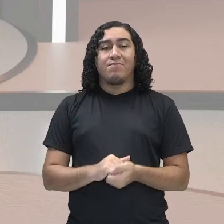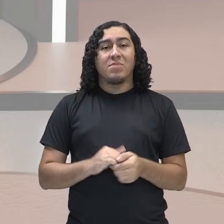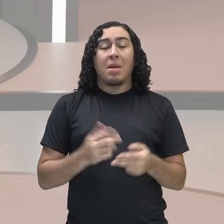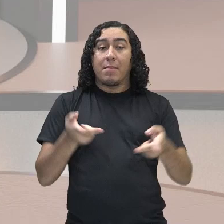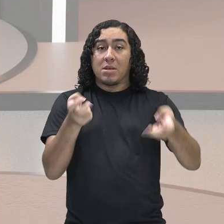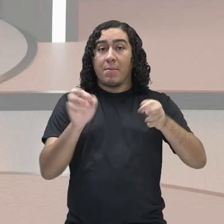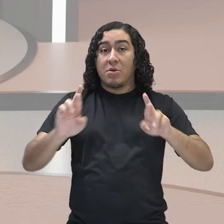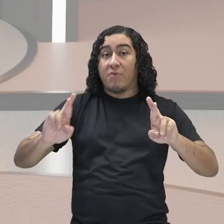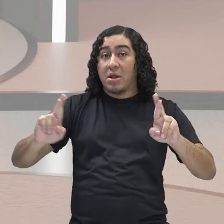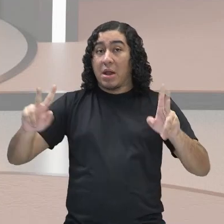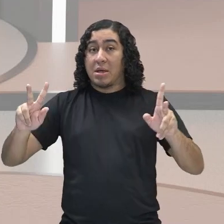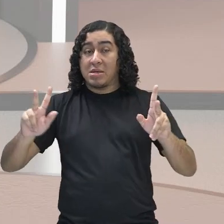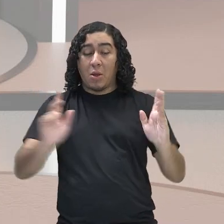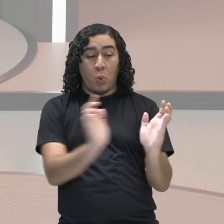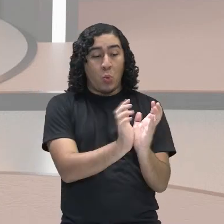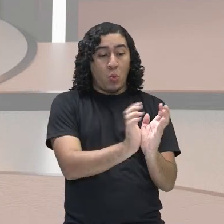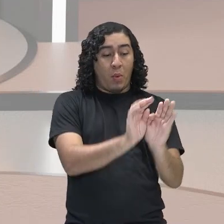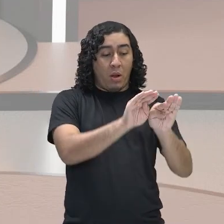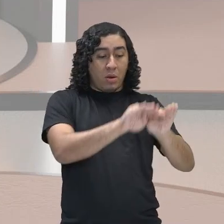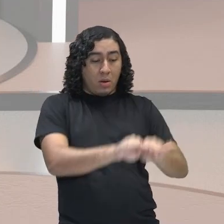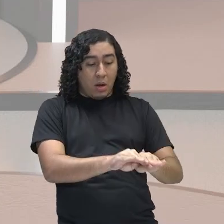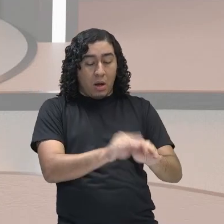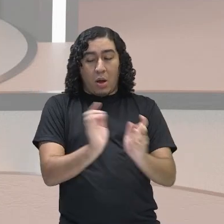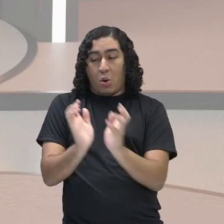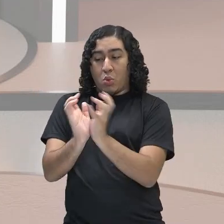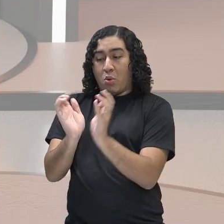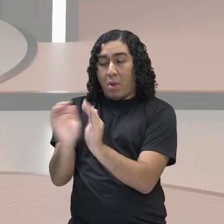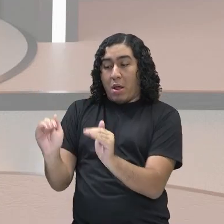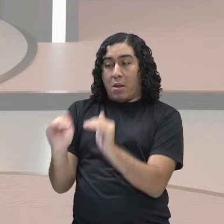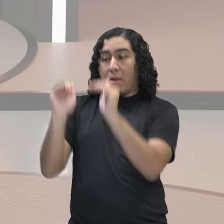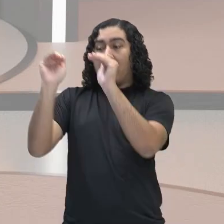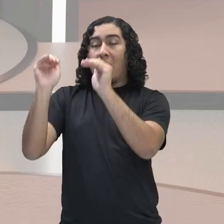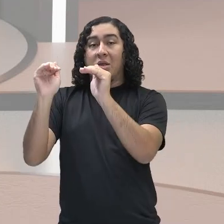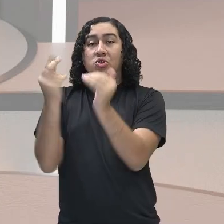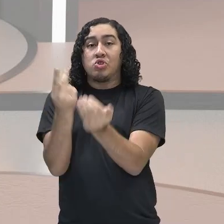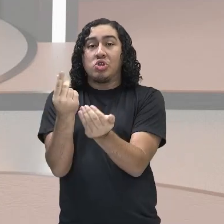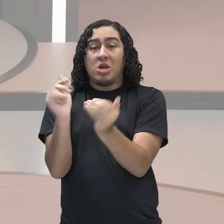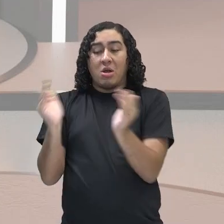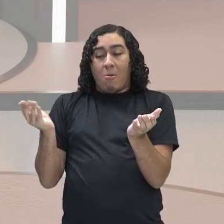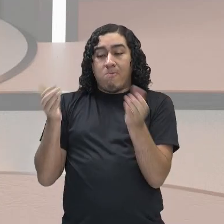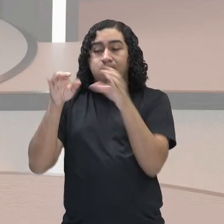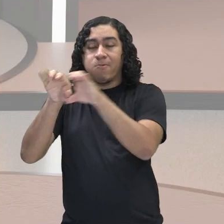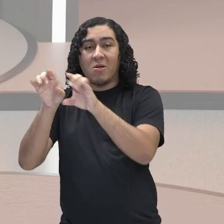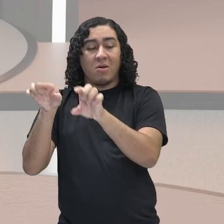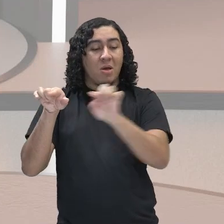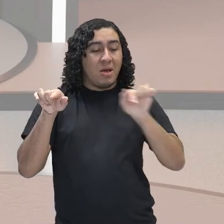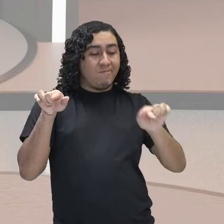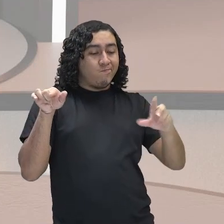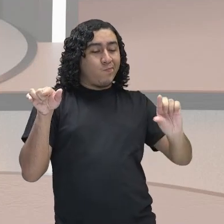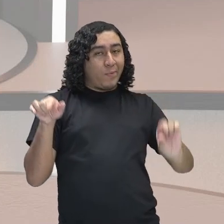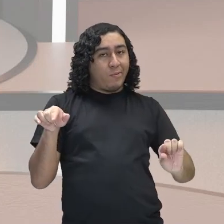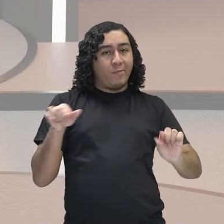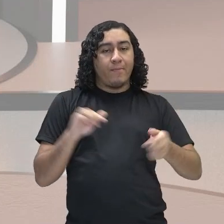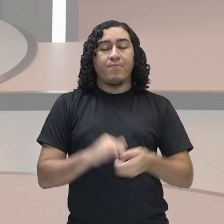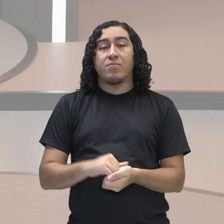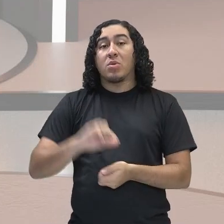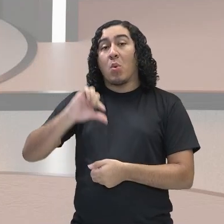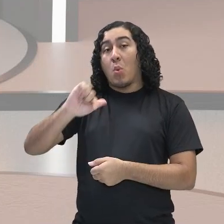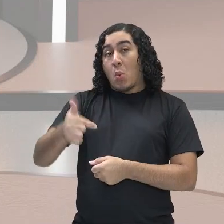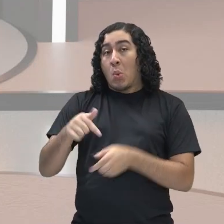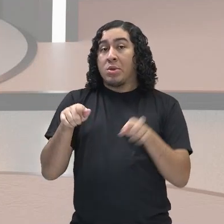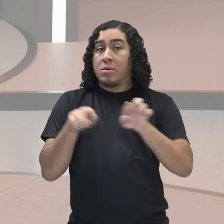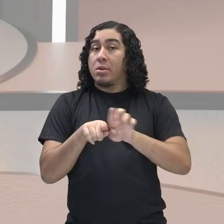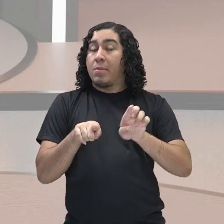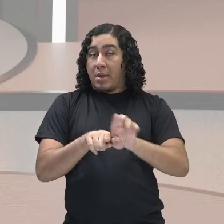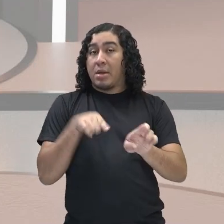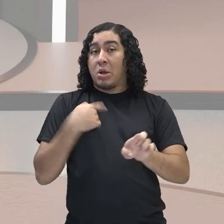essa desigualdade econômica na questão da distribuição da renda. Outra desigualdade presente nas